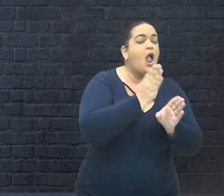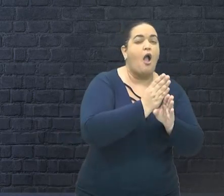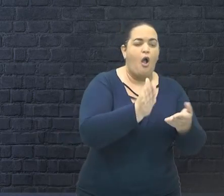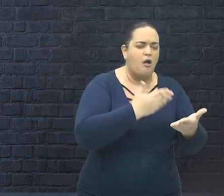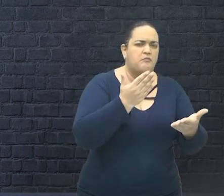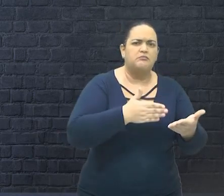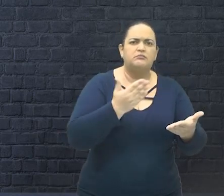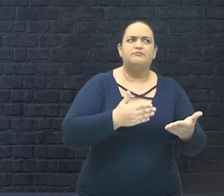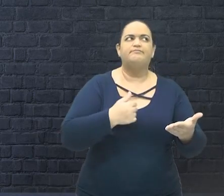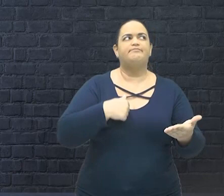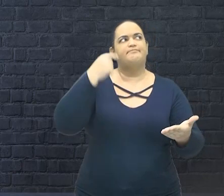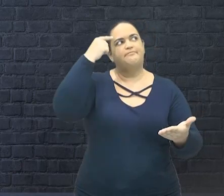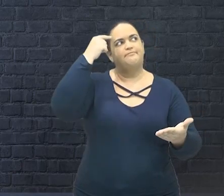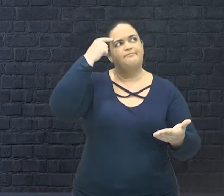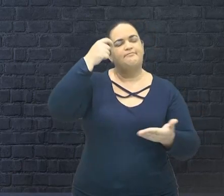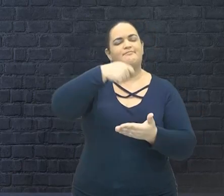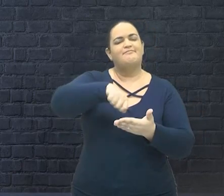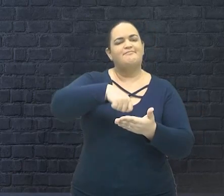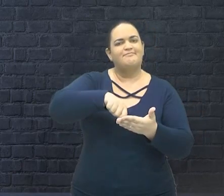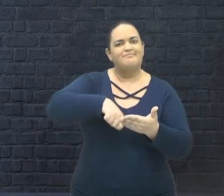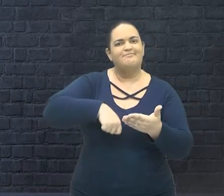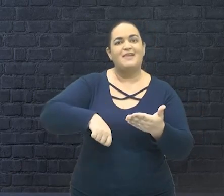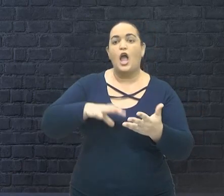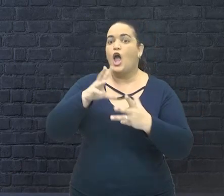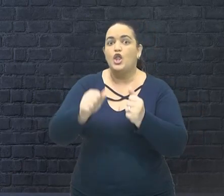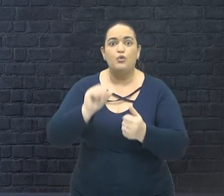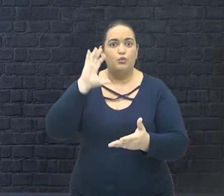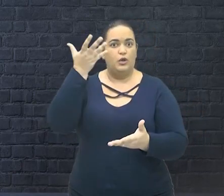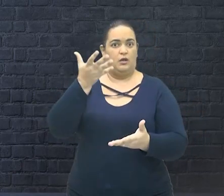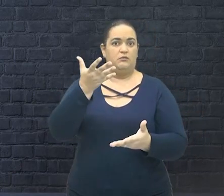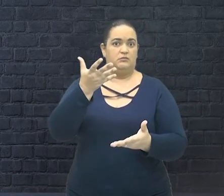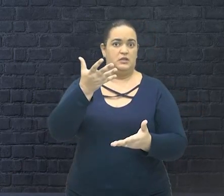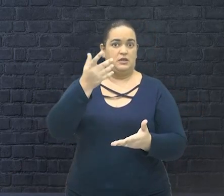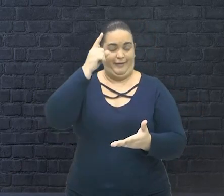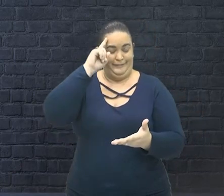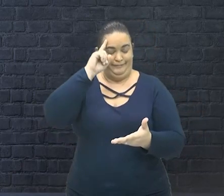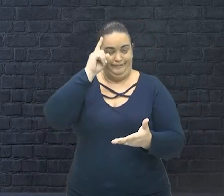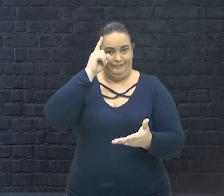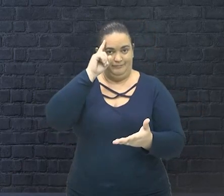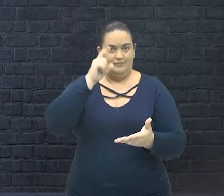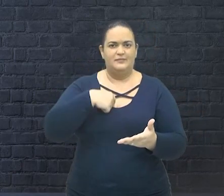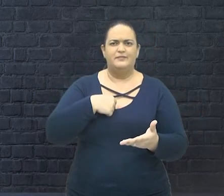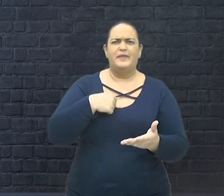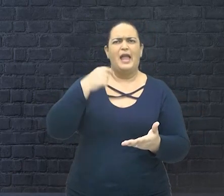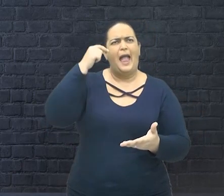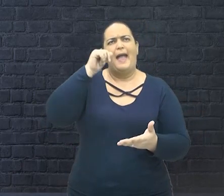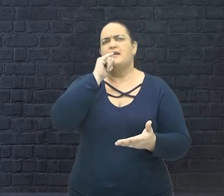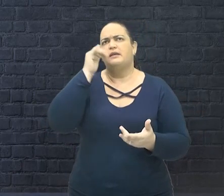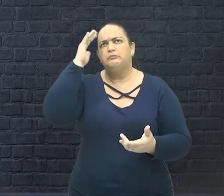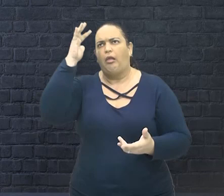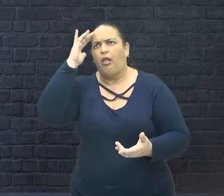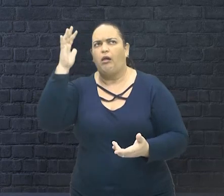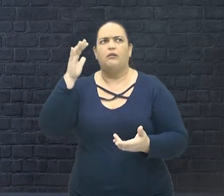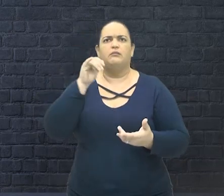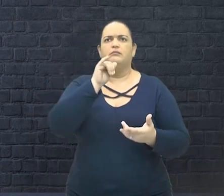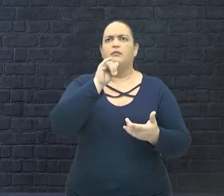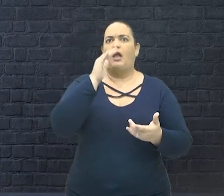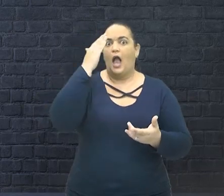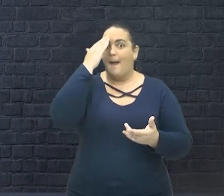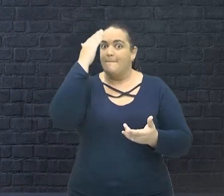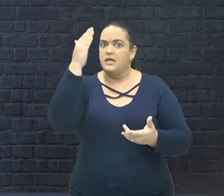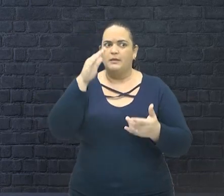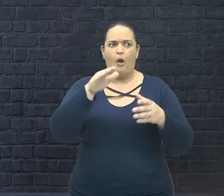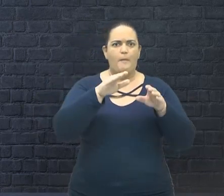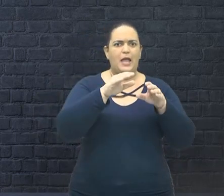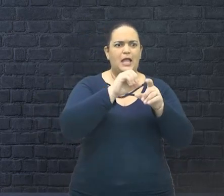passou a registrar seu cotidiano e a anotar seus sonhos e suas reflexões, principalmente sobre